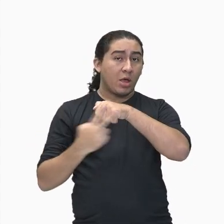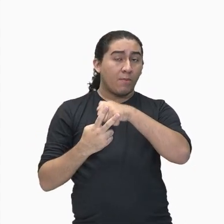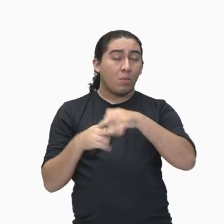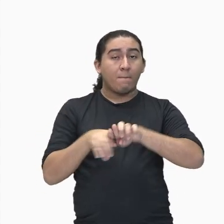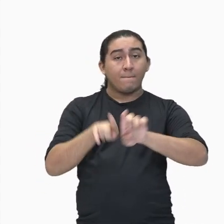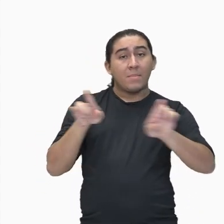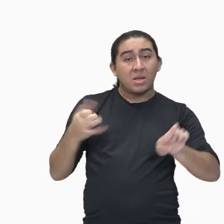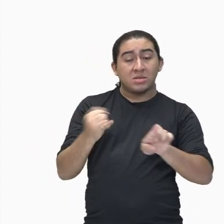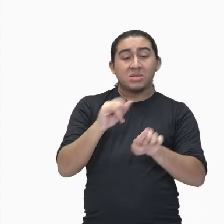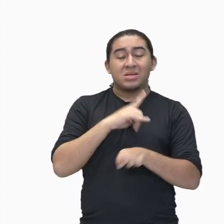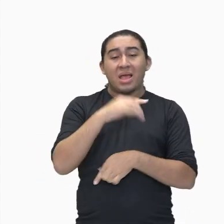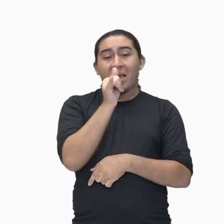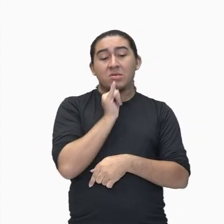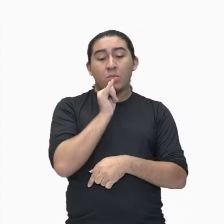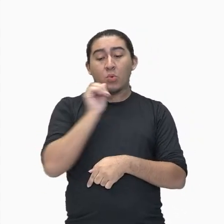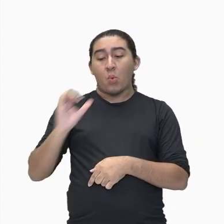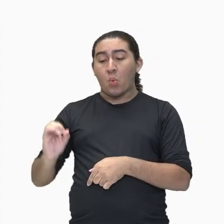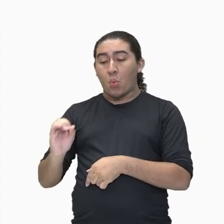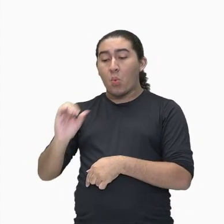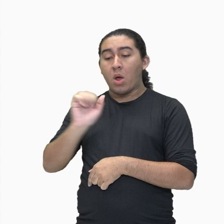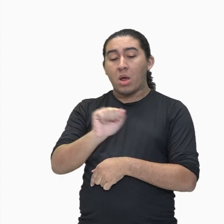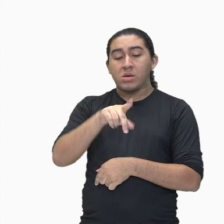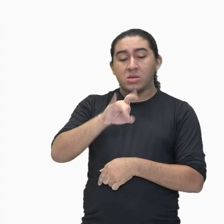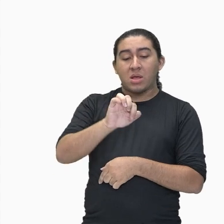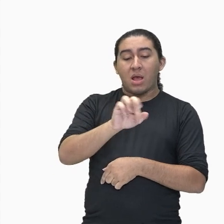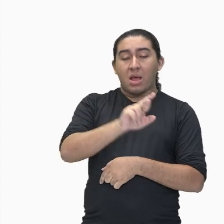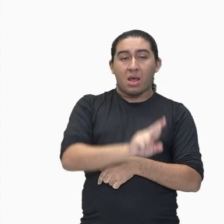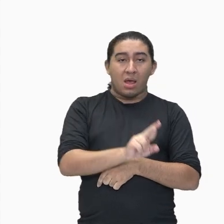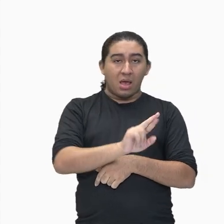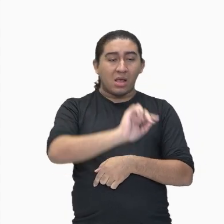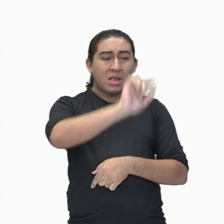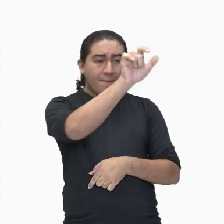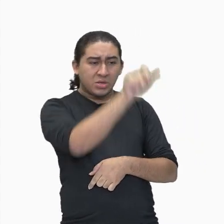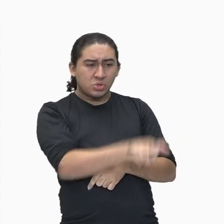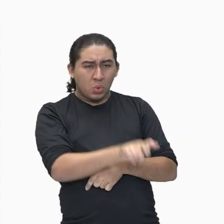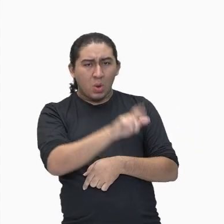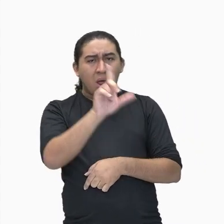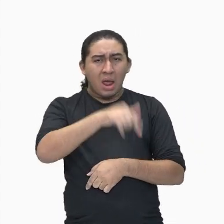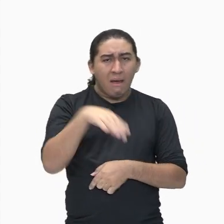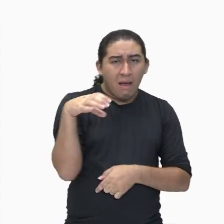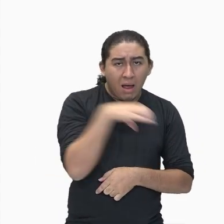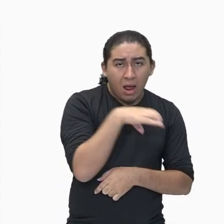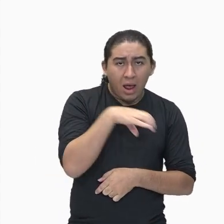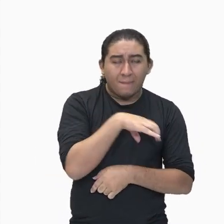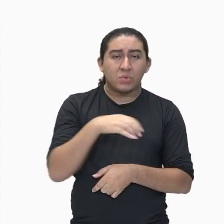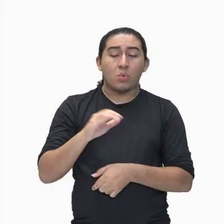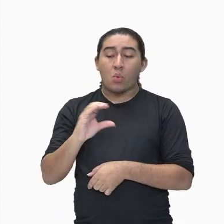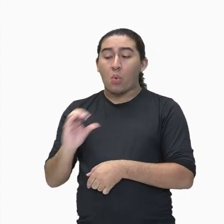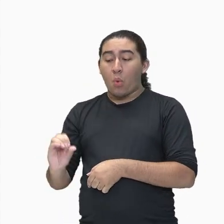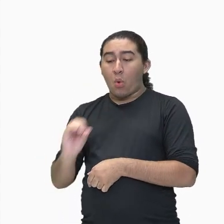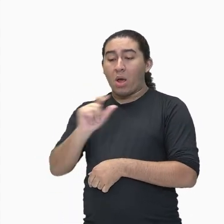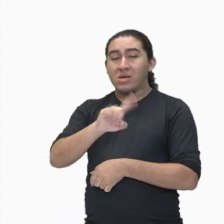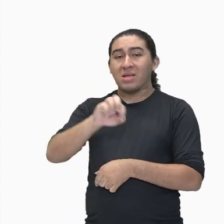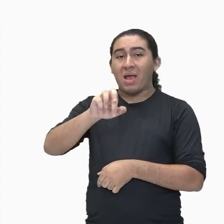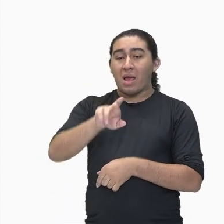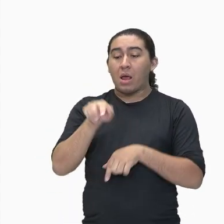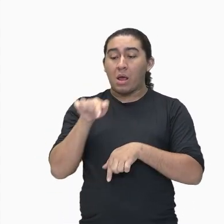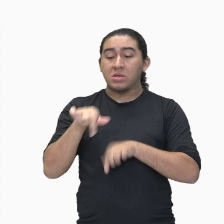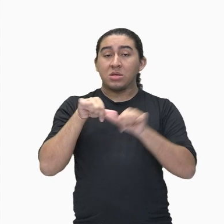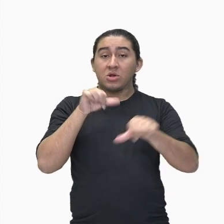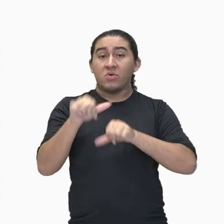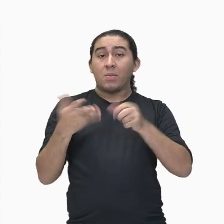Mas quando eu digo o andar de João é apressado, vamos dizer assim, o andar já passou a ser